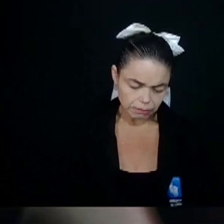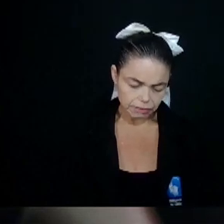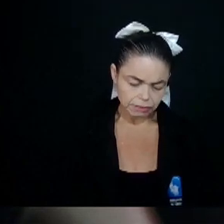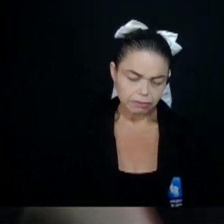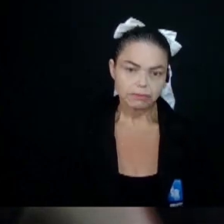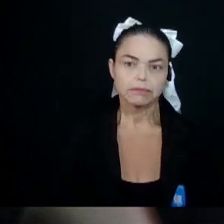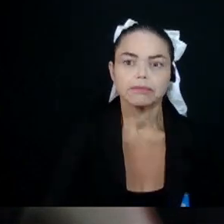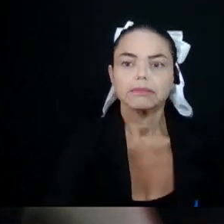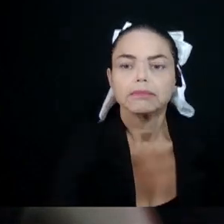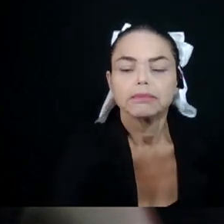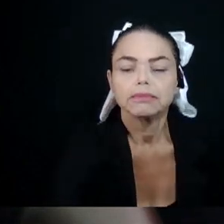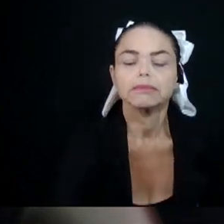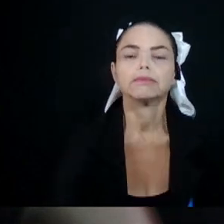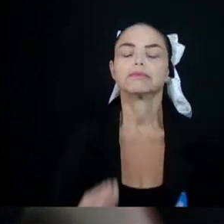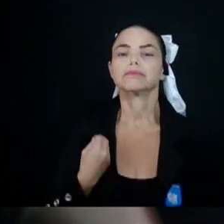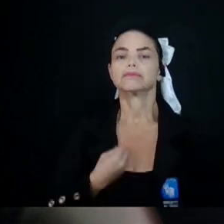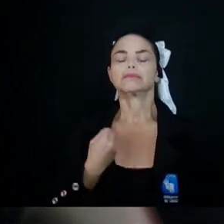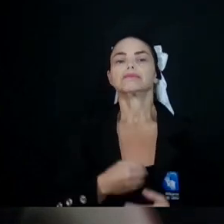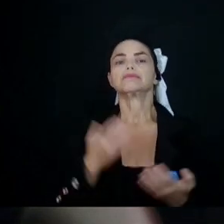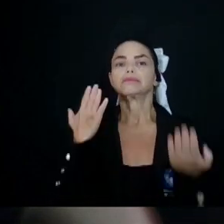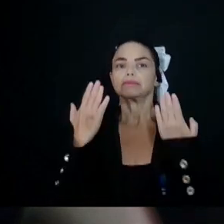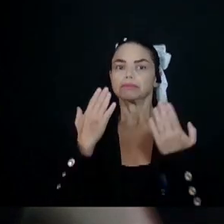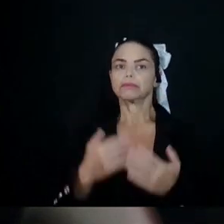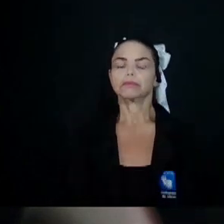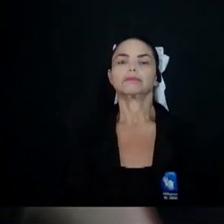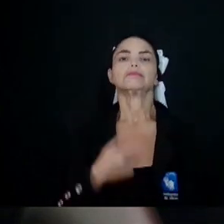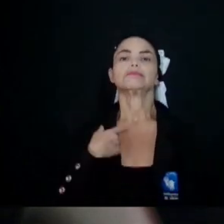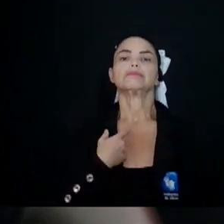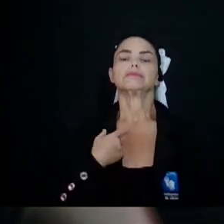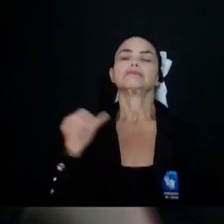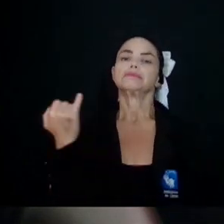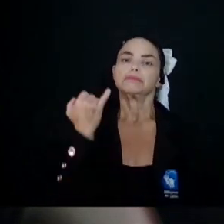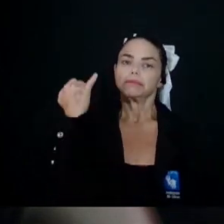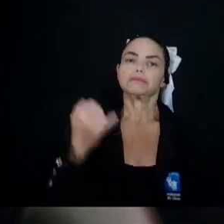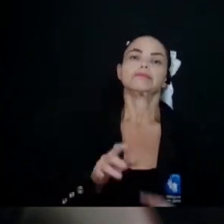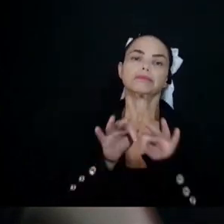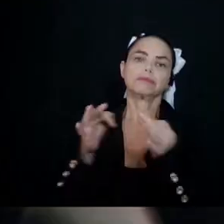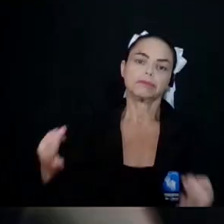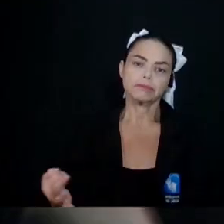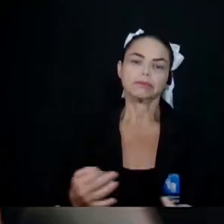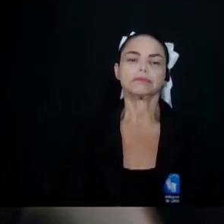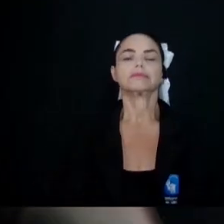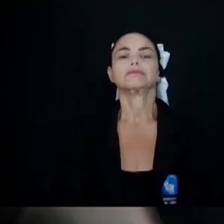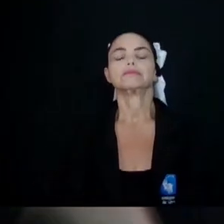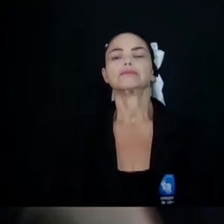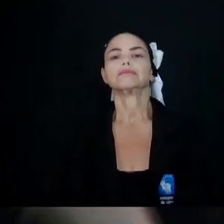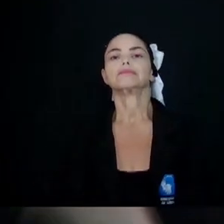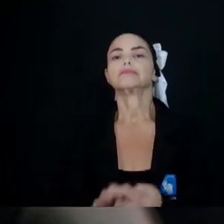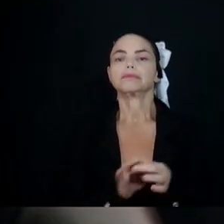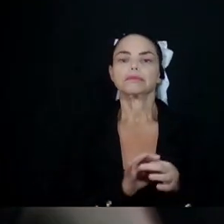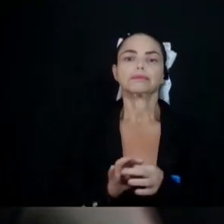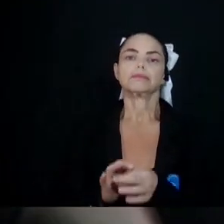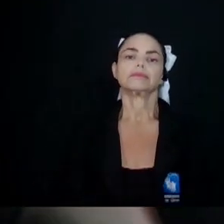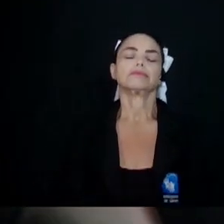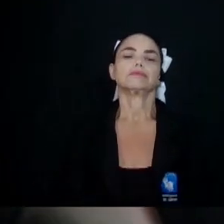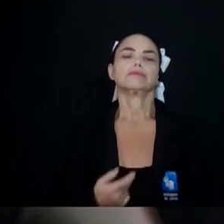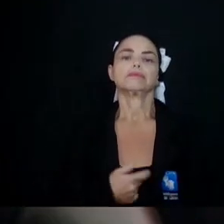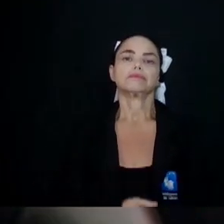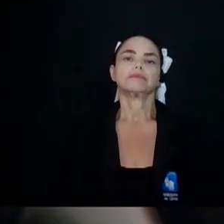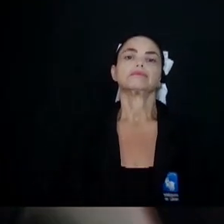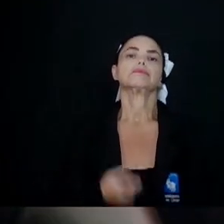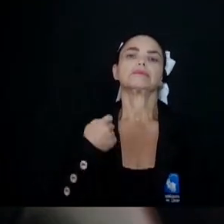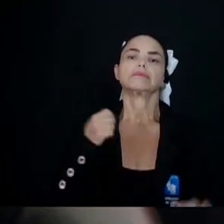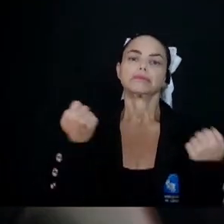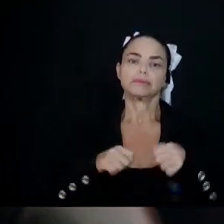psicanálise, da psicologia, que são algo tão simples, ligar alguma questão com cor, com tamanhos, as crianças já demonstram